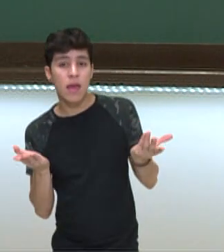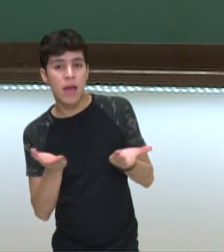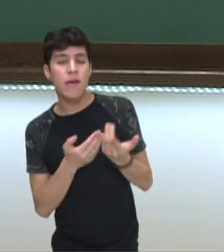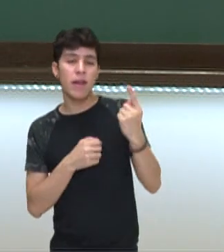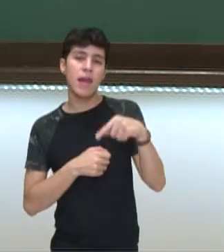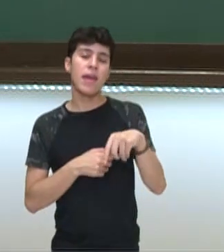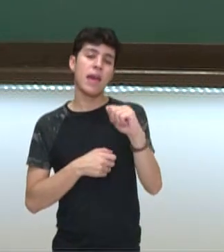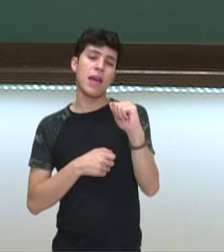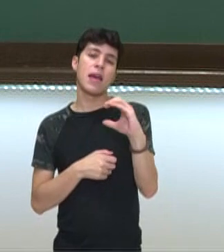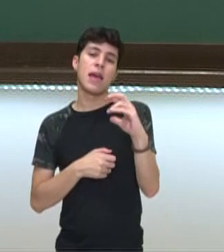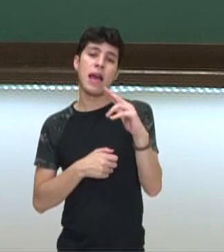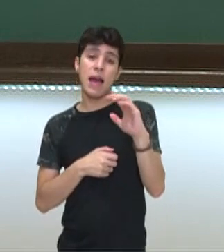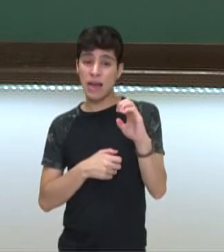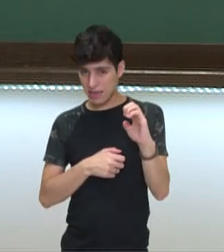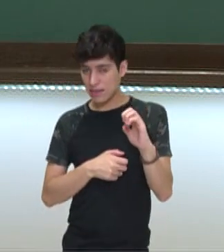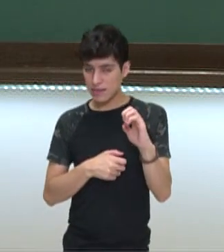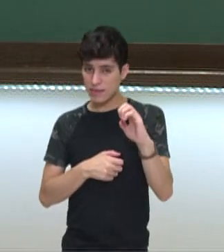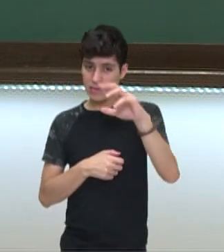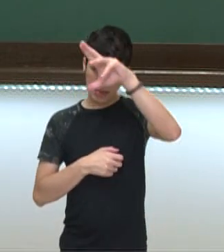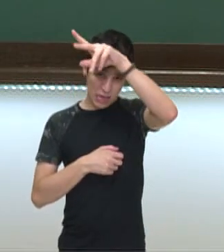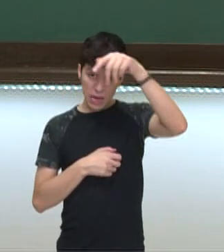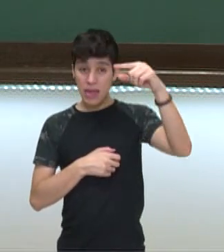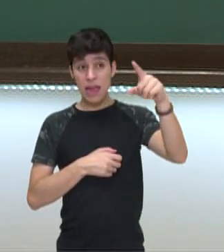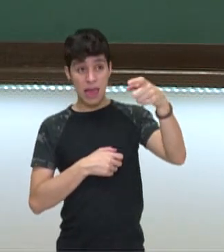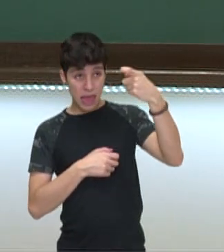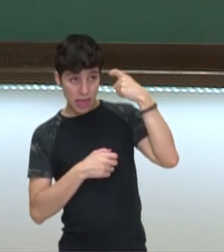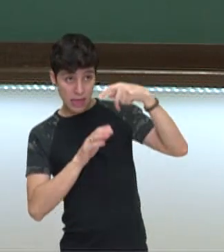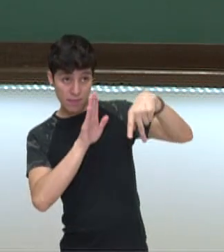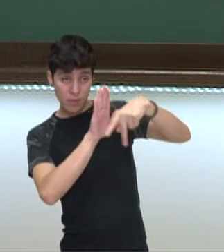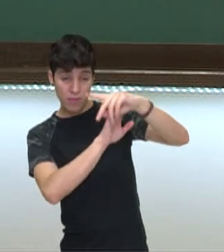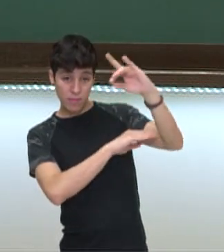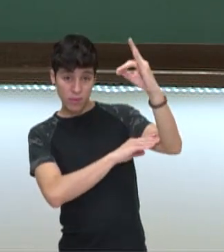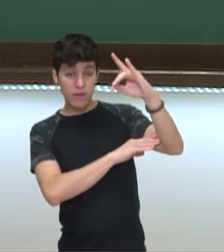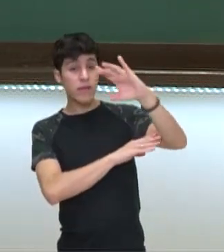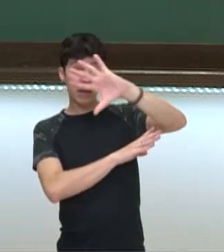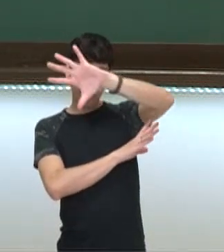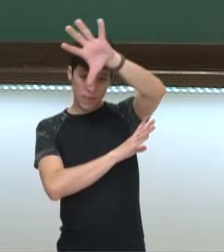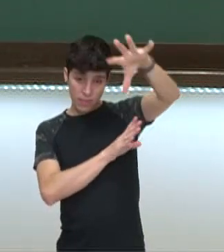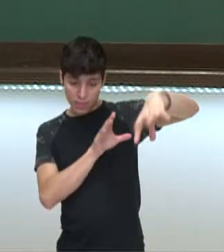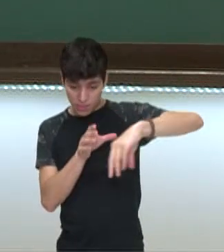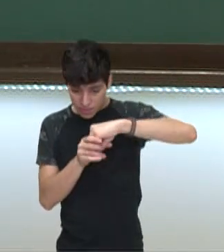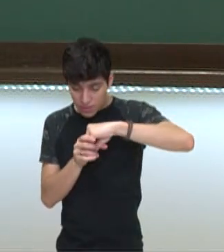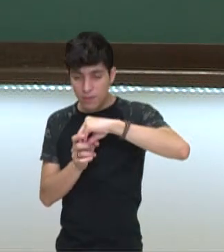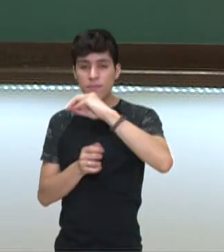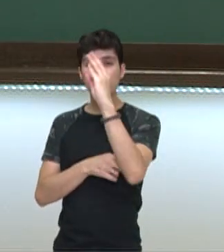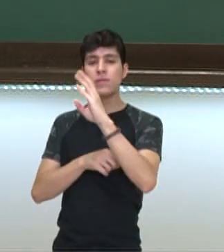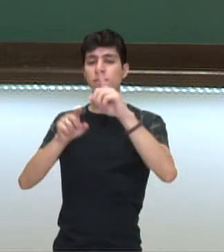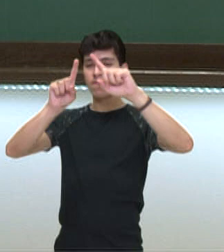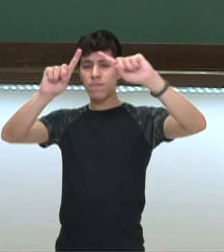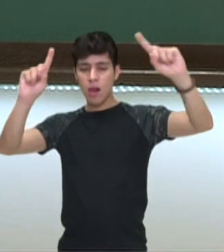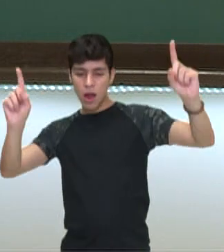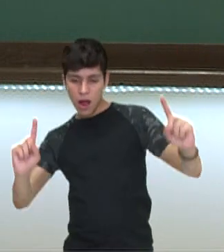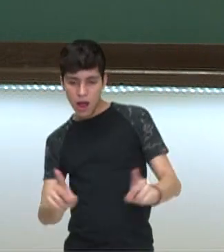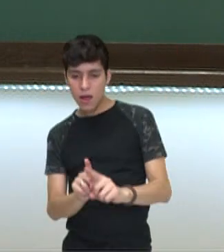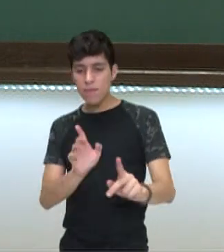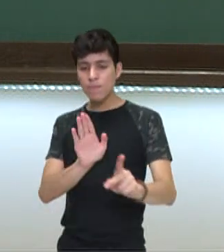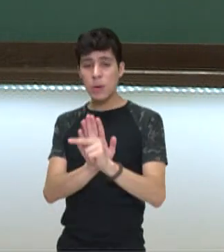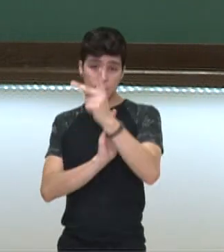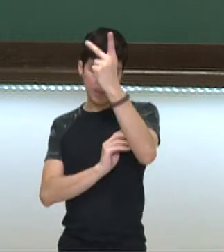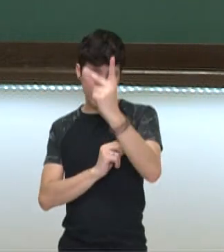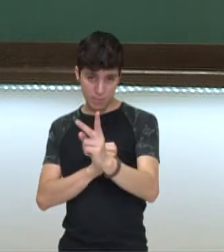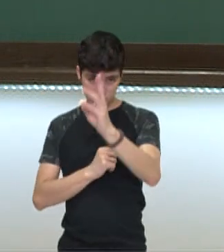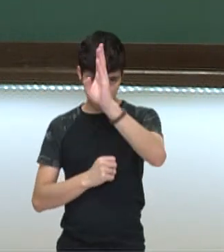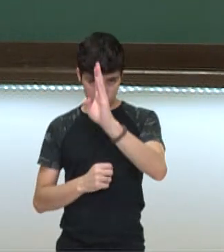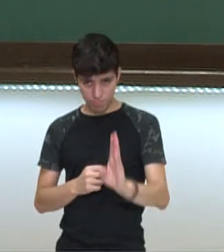Acre, que antes ele fazia parte da Bolívia. O Acre, então, ele vem para o Brasil e ele passa a ser mais um estado